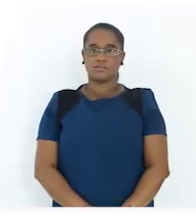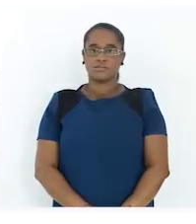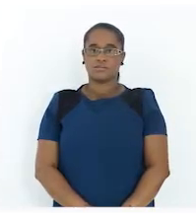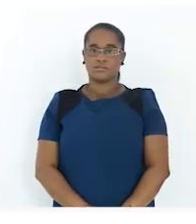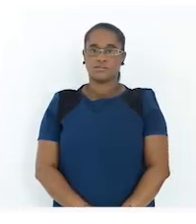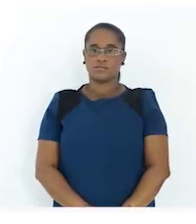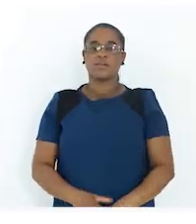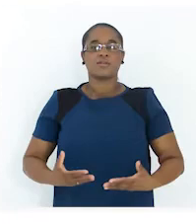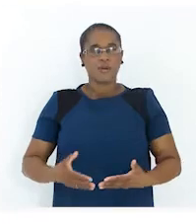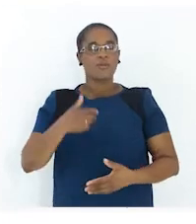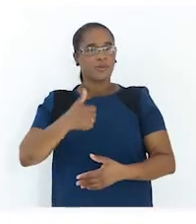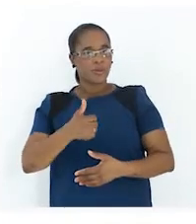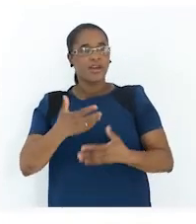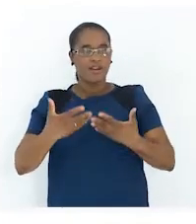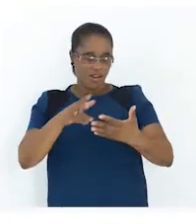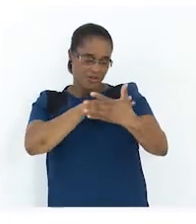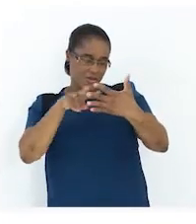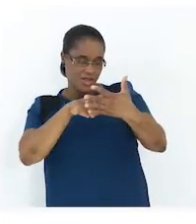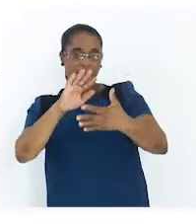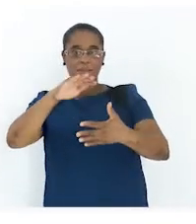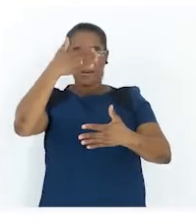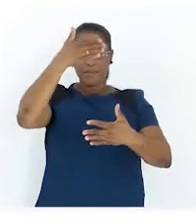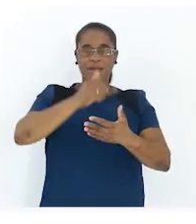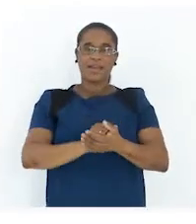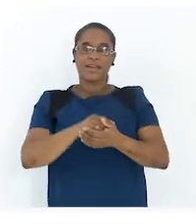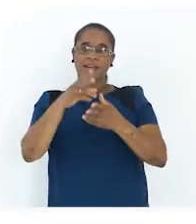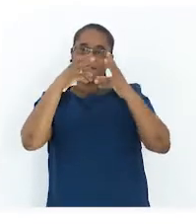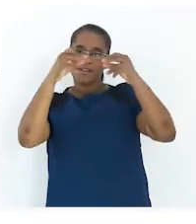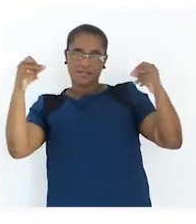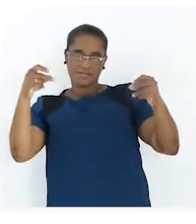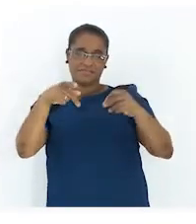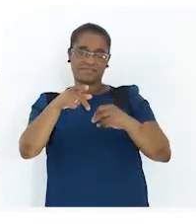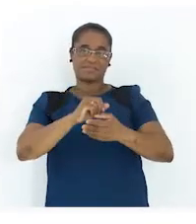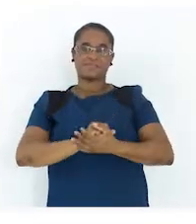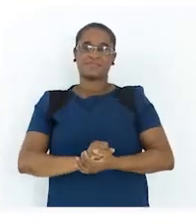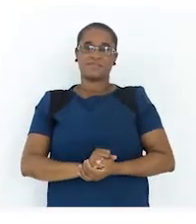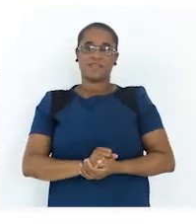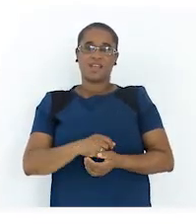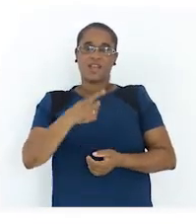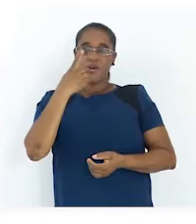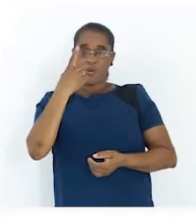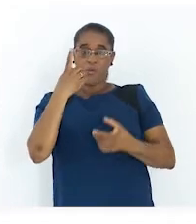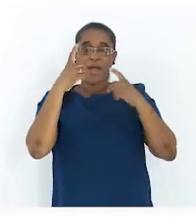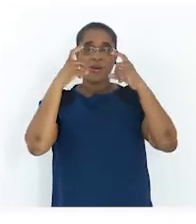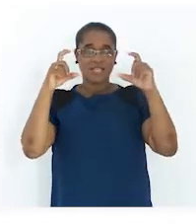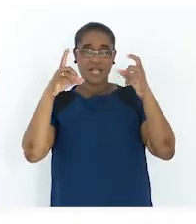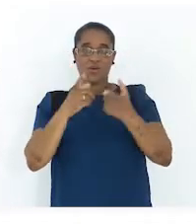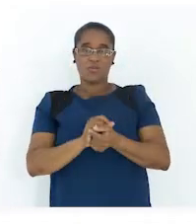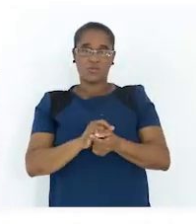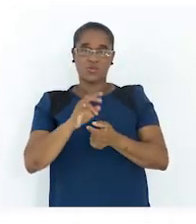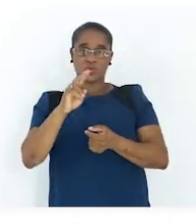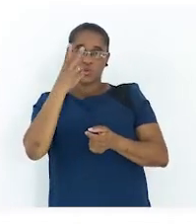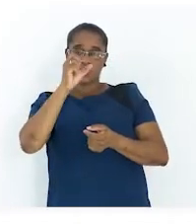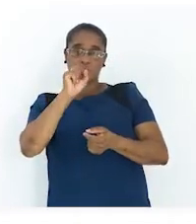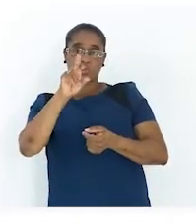Muito bem. Então vamos ler a primeira afirmação. Uma equação do